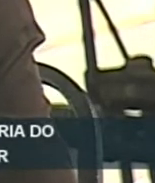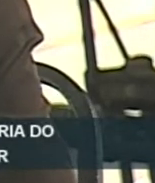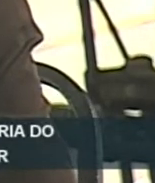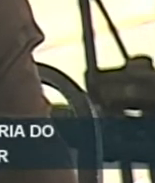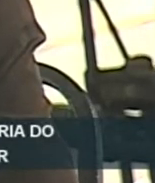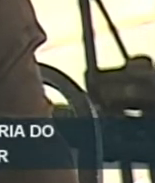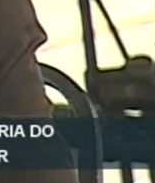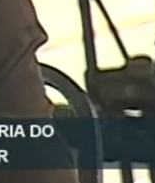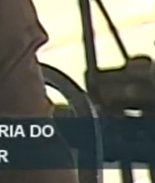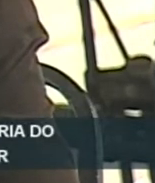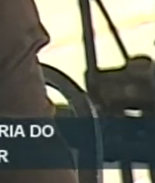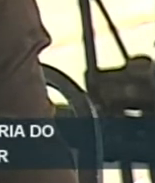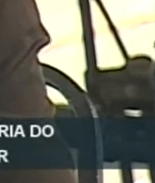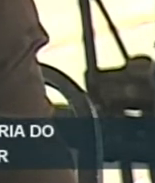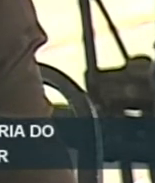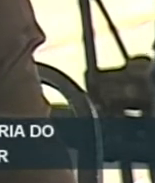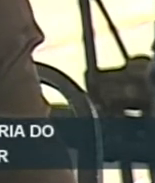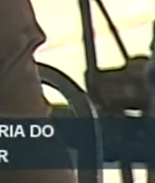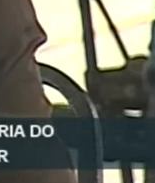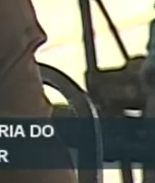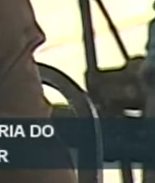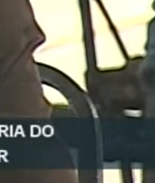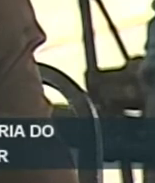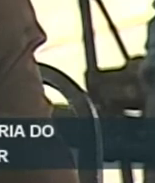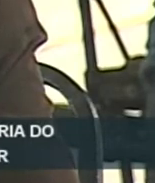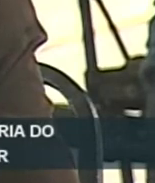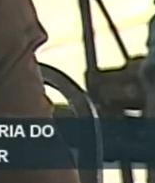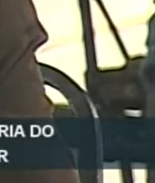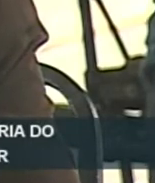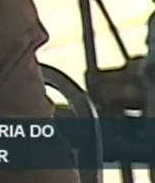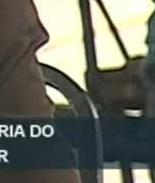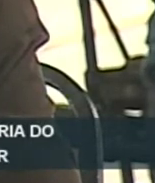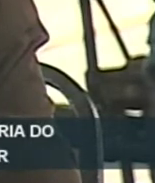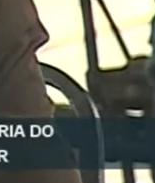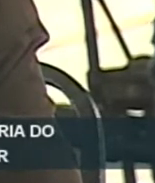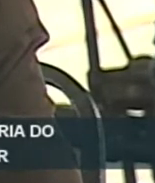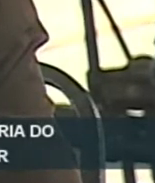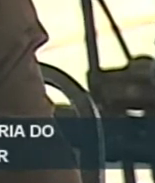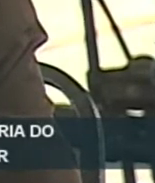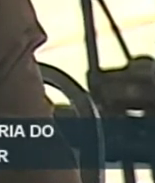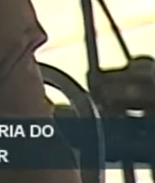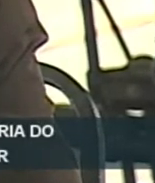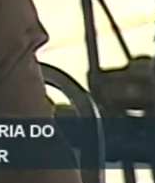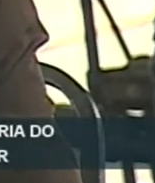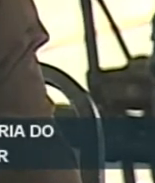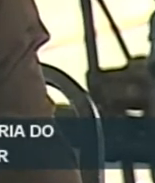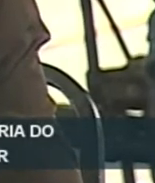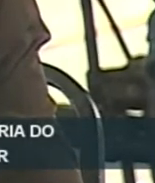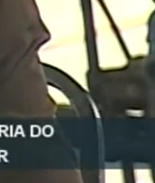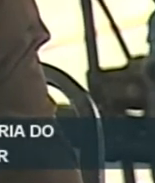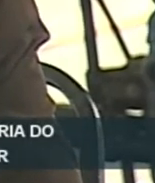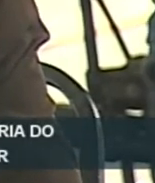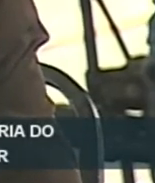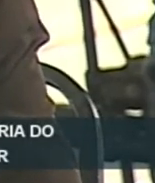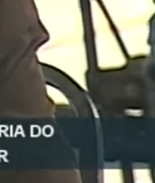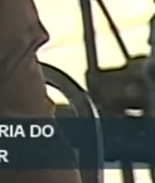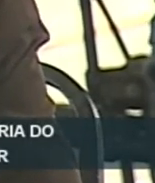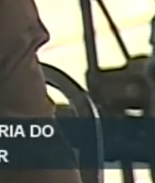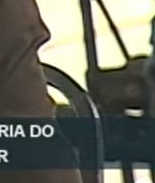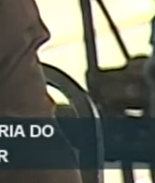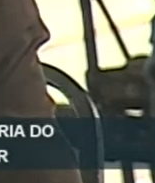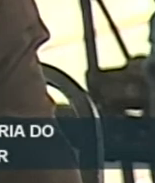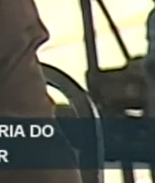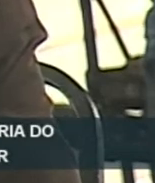mulher, não só à saúde, mas também em relação aos direitos reprodutivos da mulher,